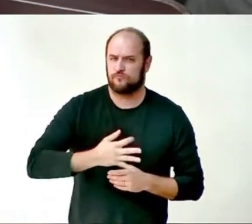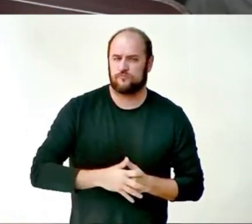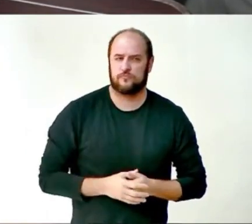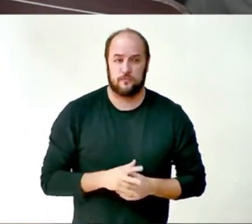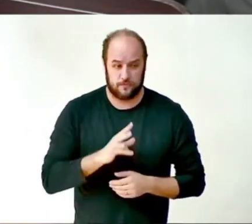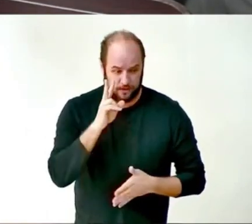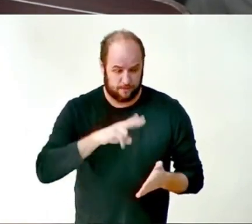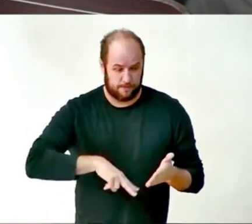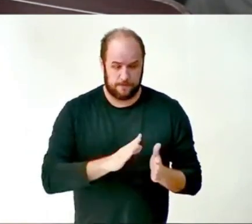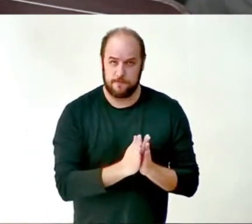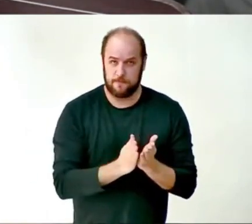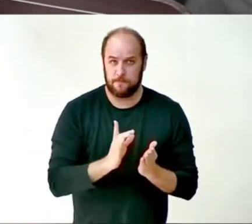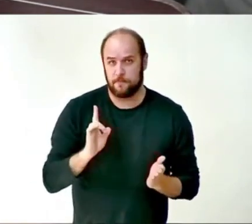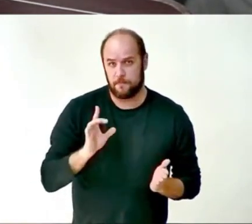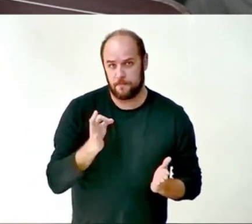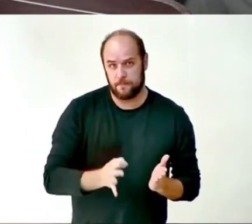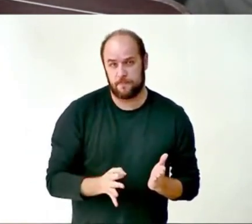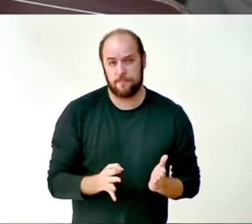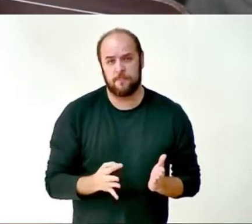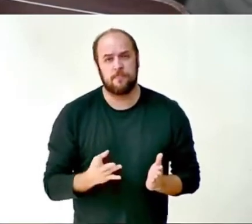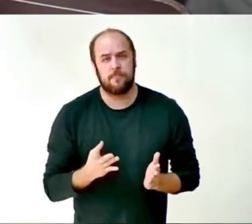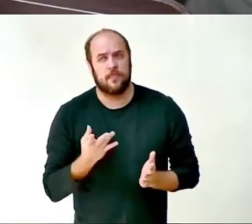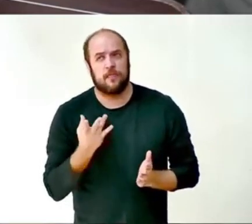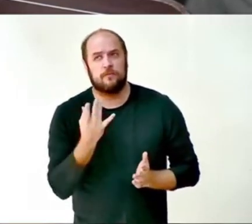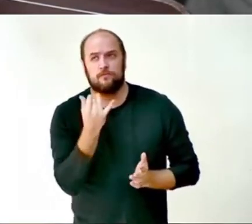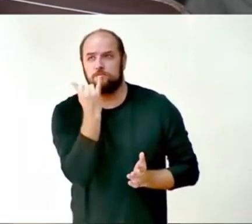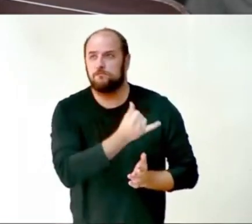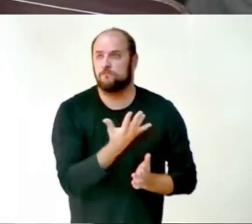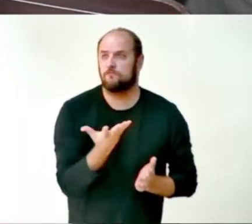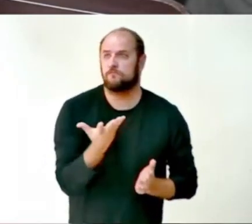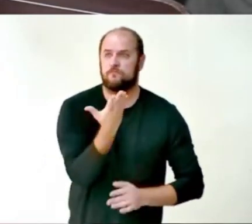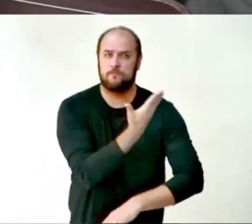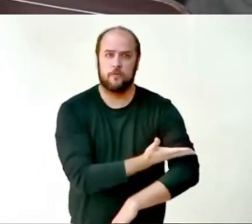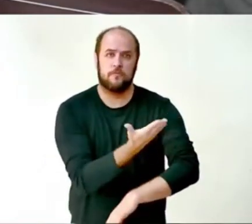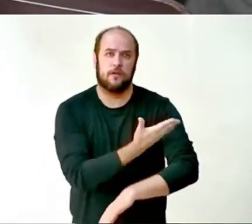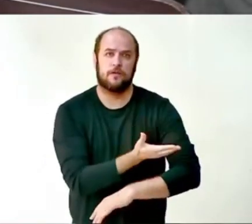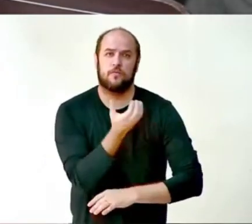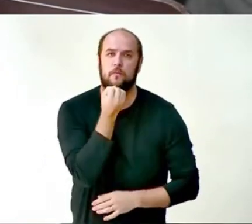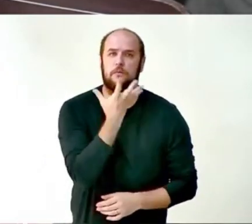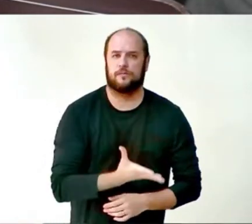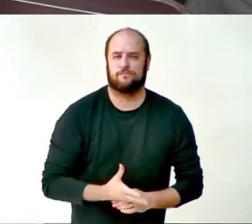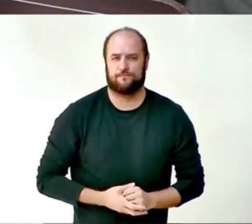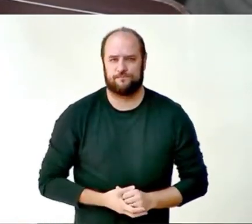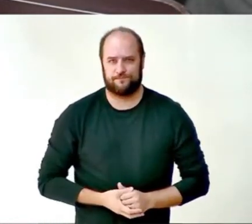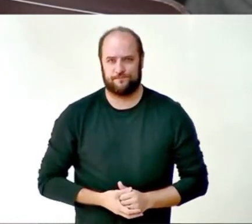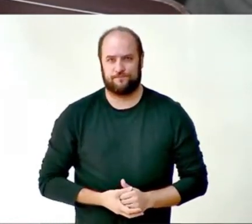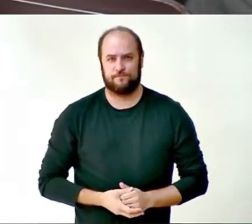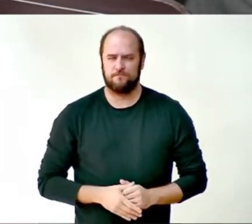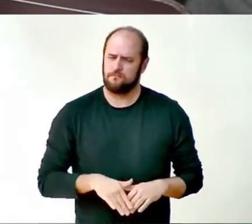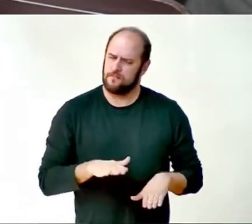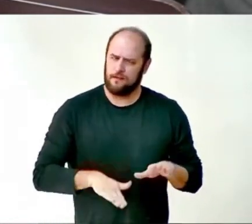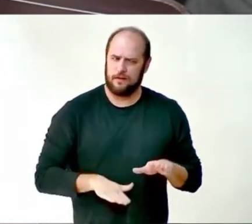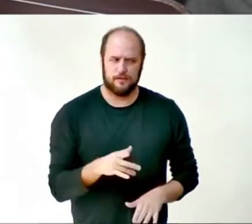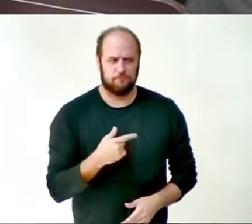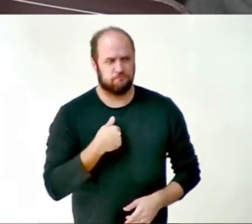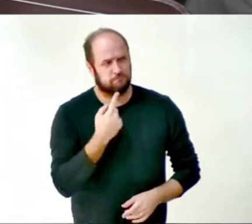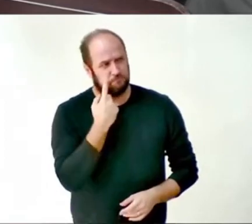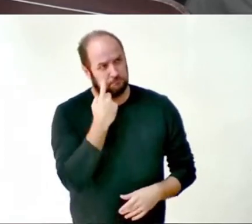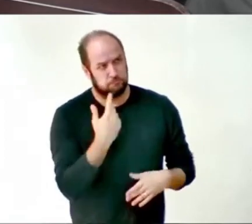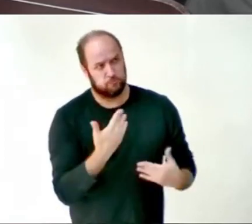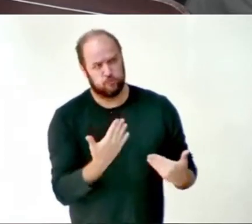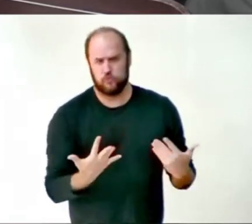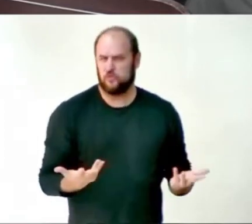para um texto aqui, meus irmãos, que fala sobre a prática do bem. E às vezes me